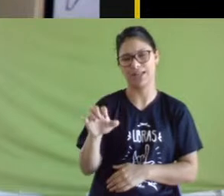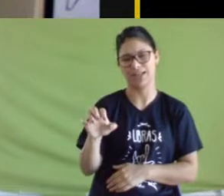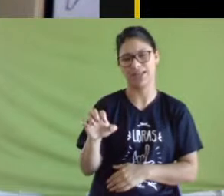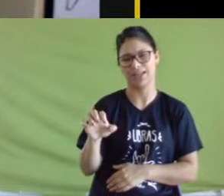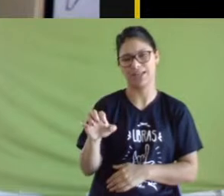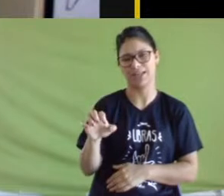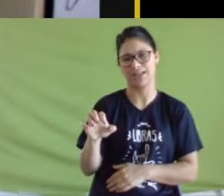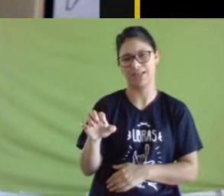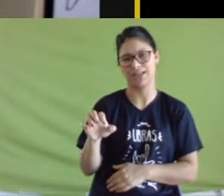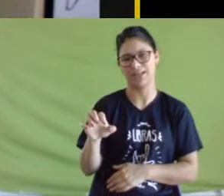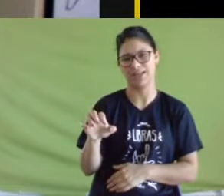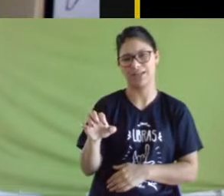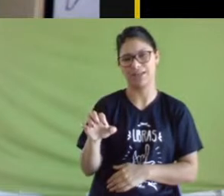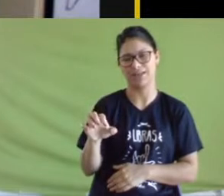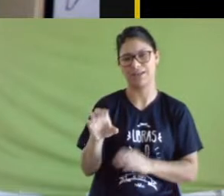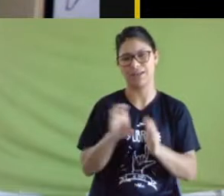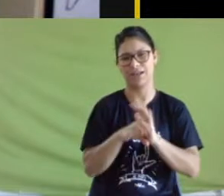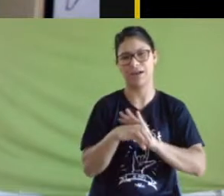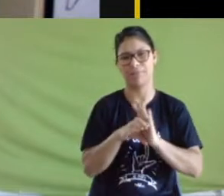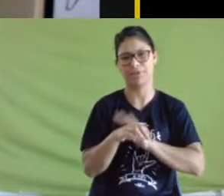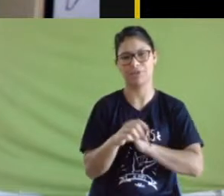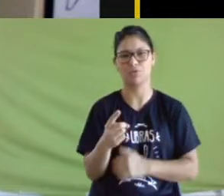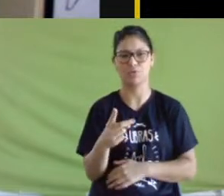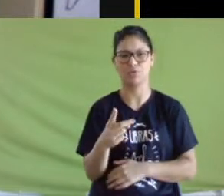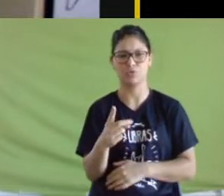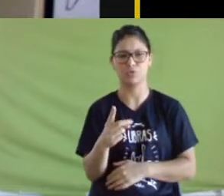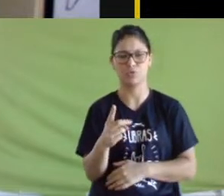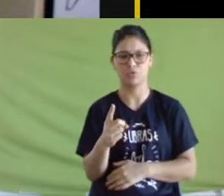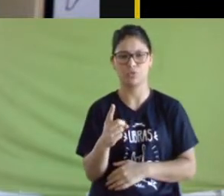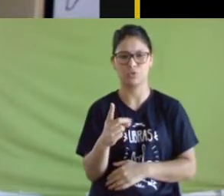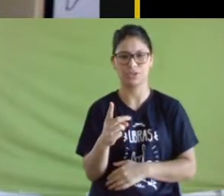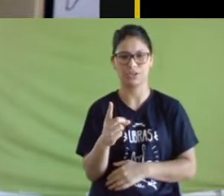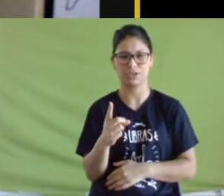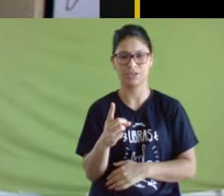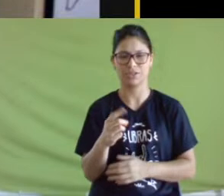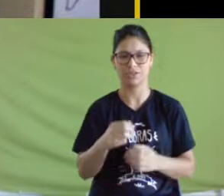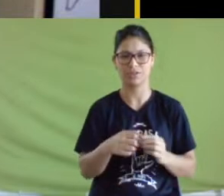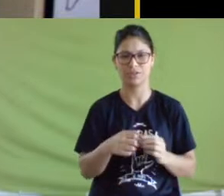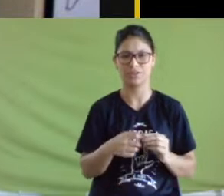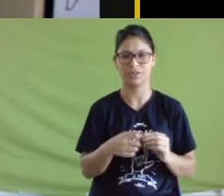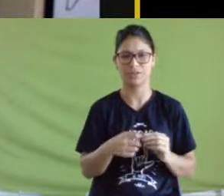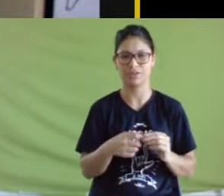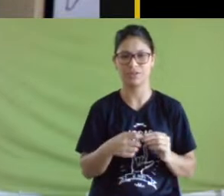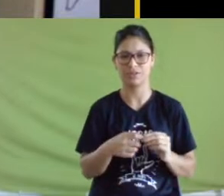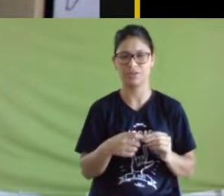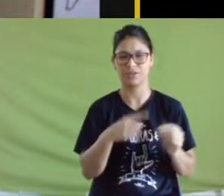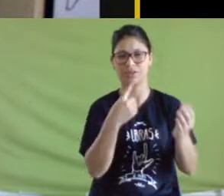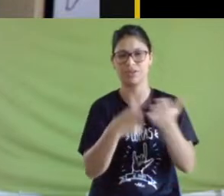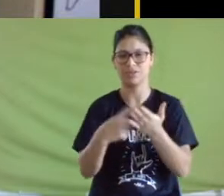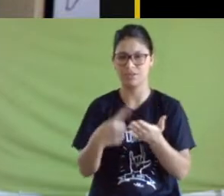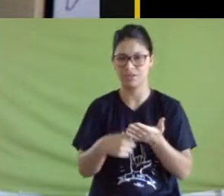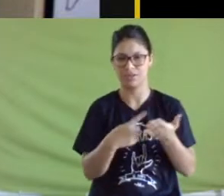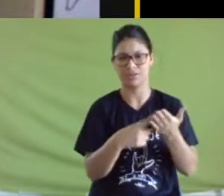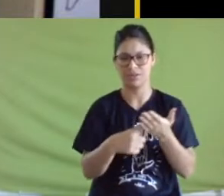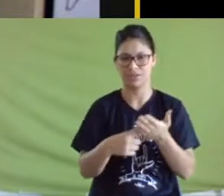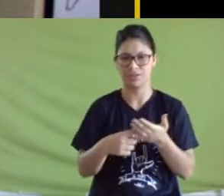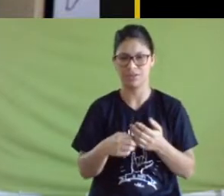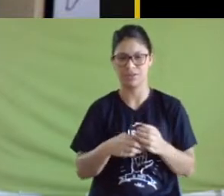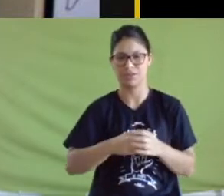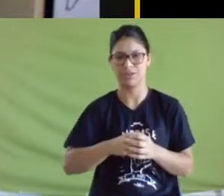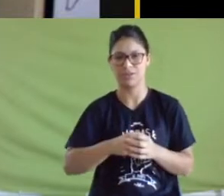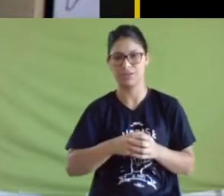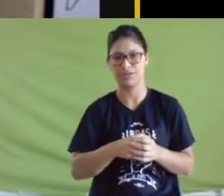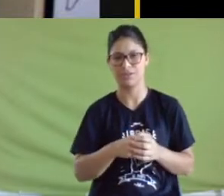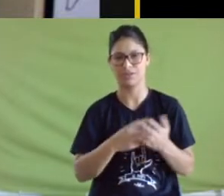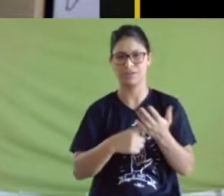era o capítulo 12 do Canocchiale Aristotelico, chamado Trattato dei Ridicoli, Tratado